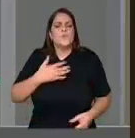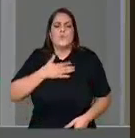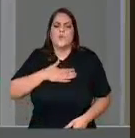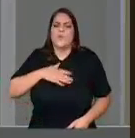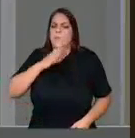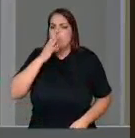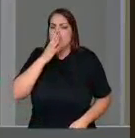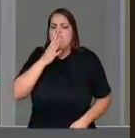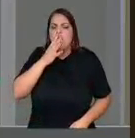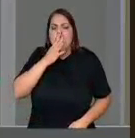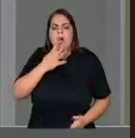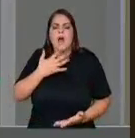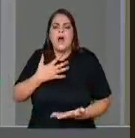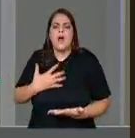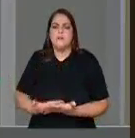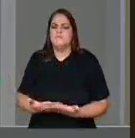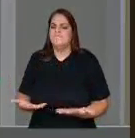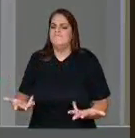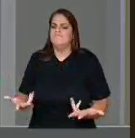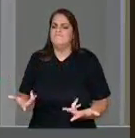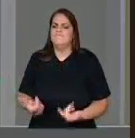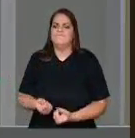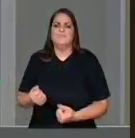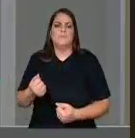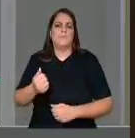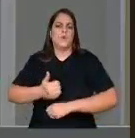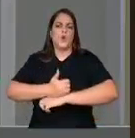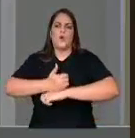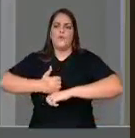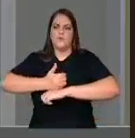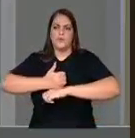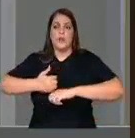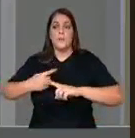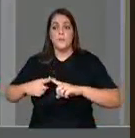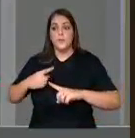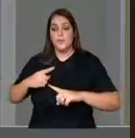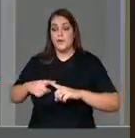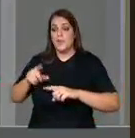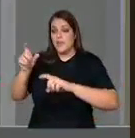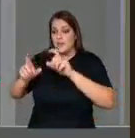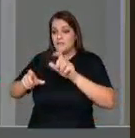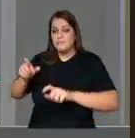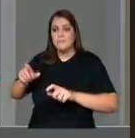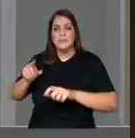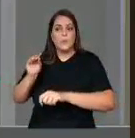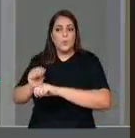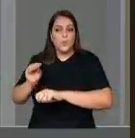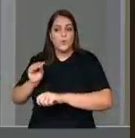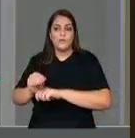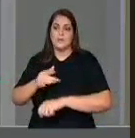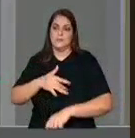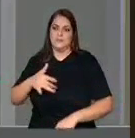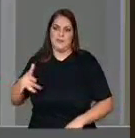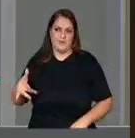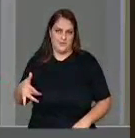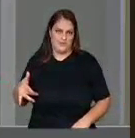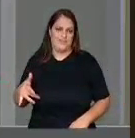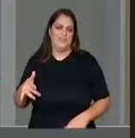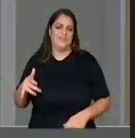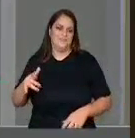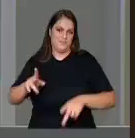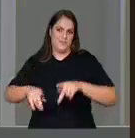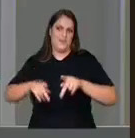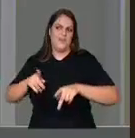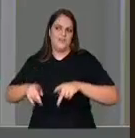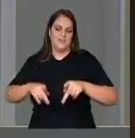por esse profissional que cuida da saúde dos brasileiros, esse profissional